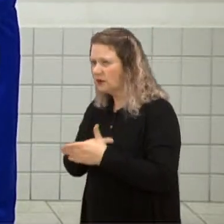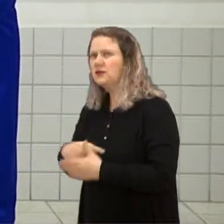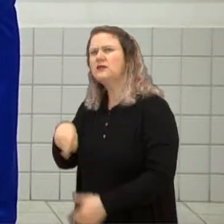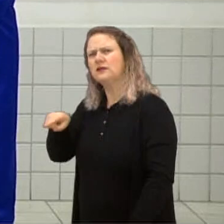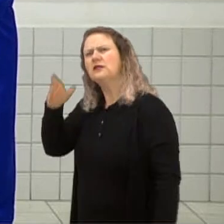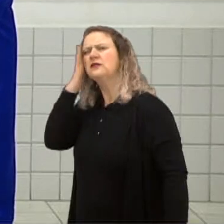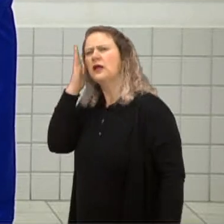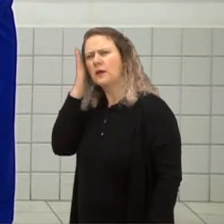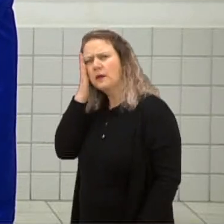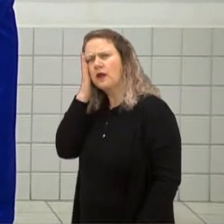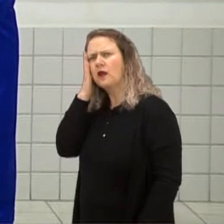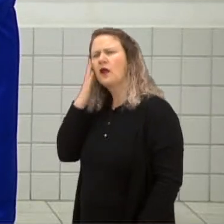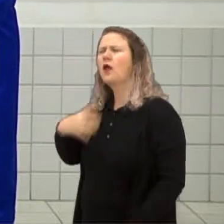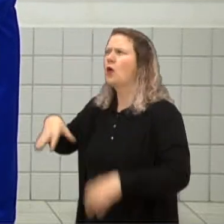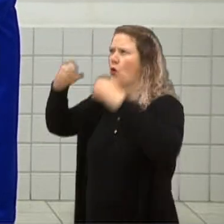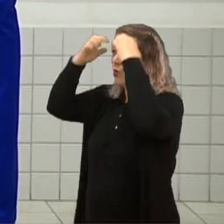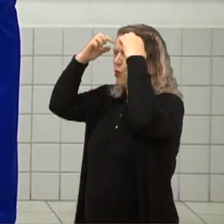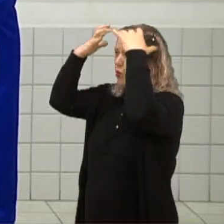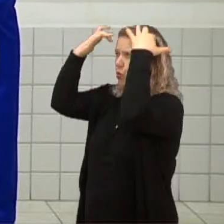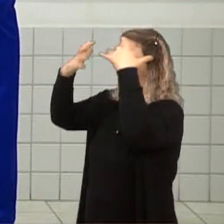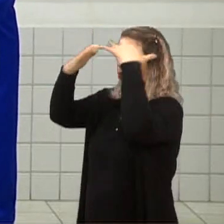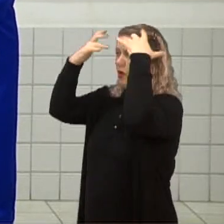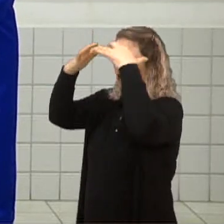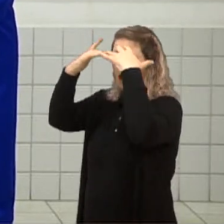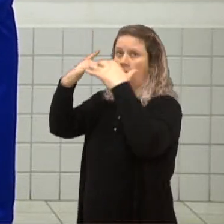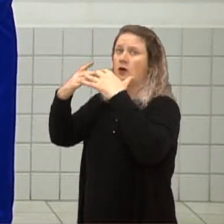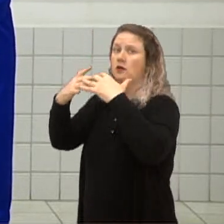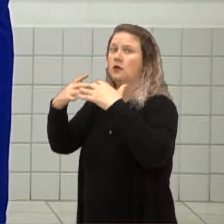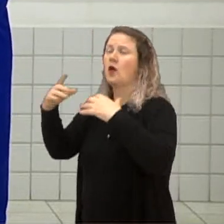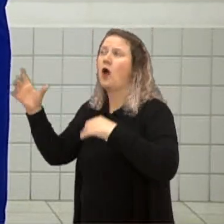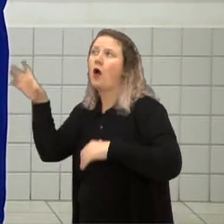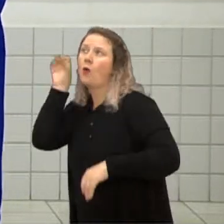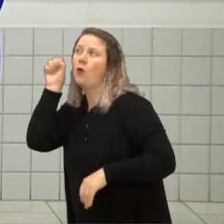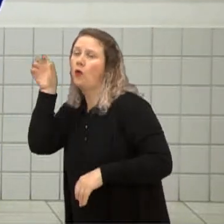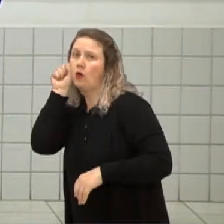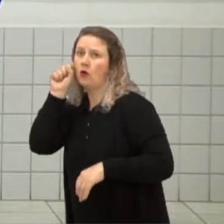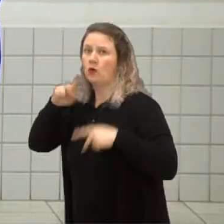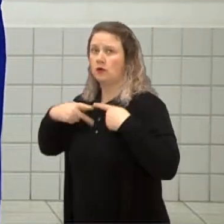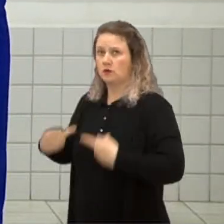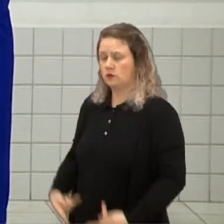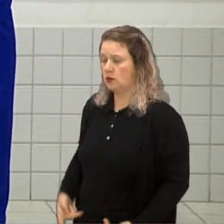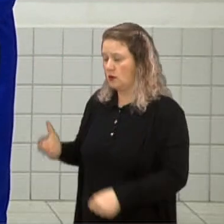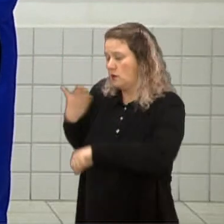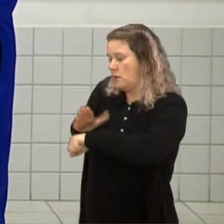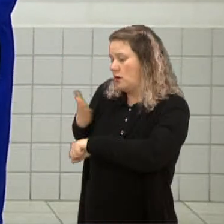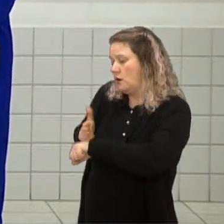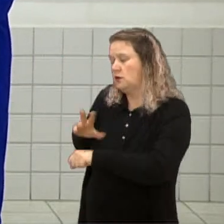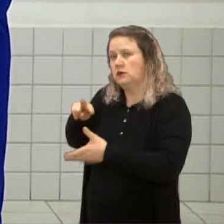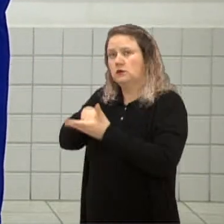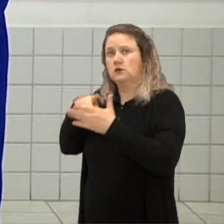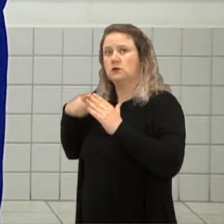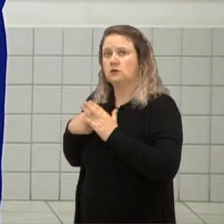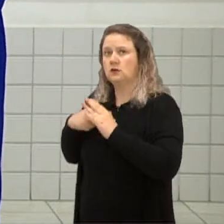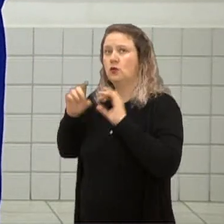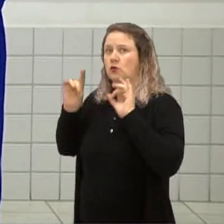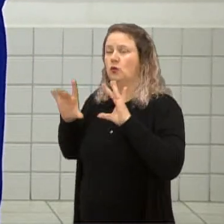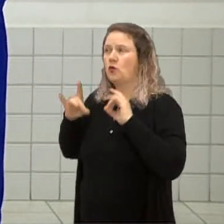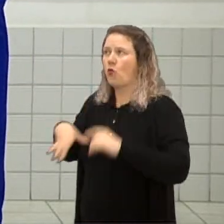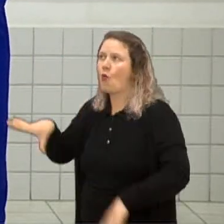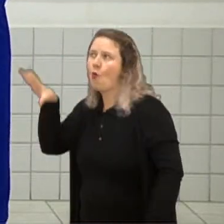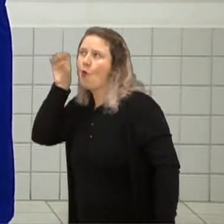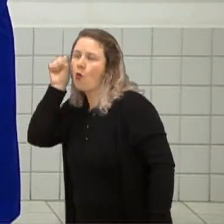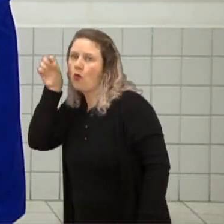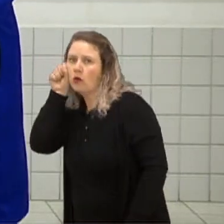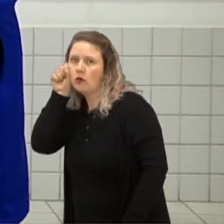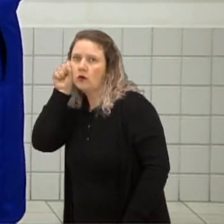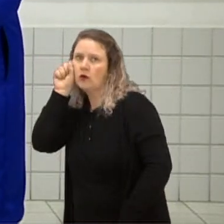é o cérebro quem ouve os sons? Essa é uma curiosidade sobre o funcionamento da audição humana. Na prática, isso significa que o ouvido apenas capta os sons e